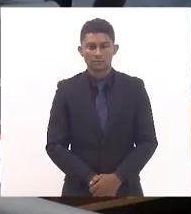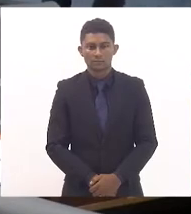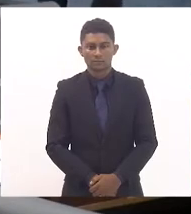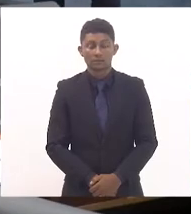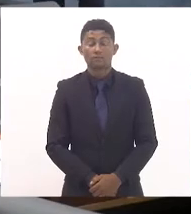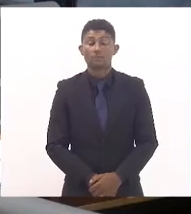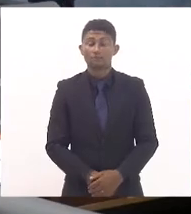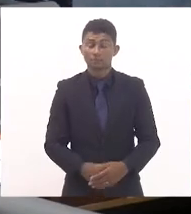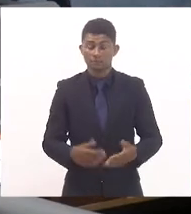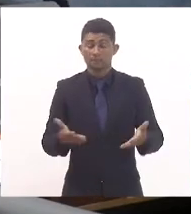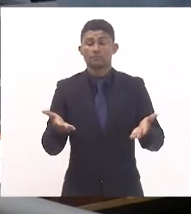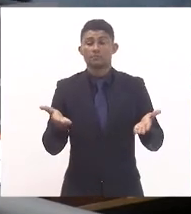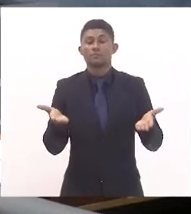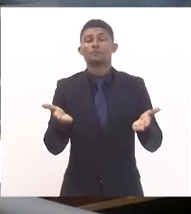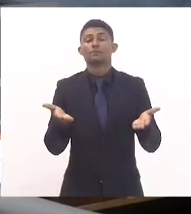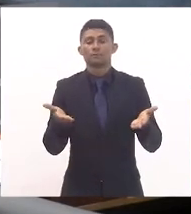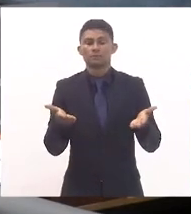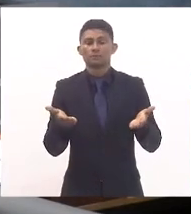Voltamos ao